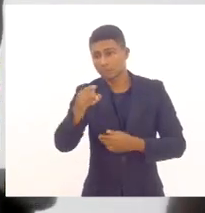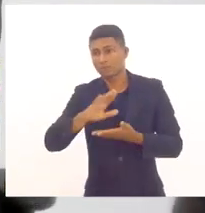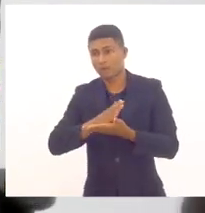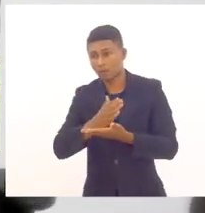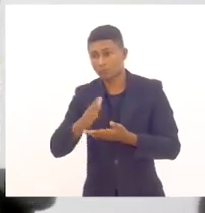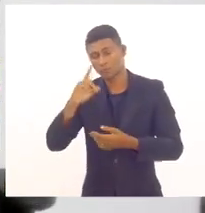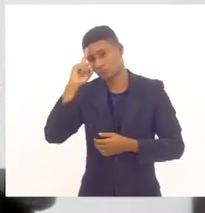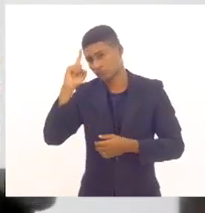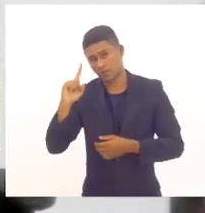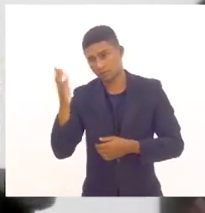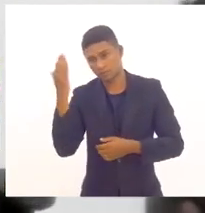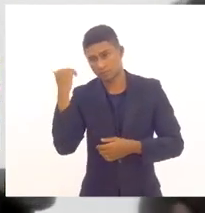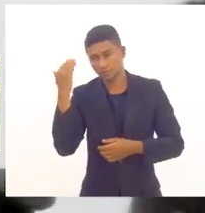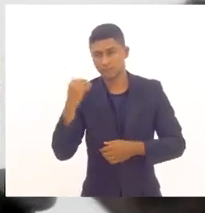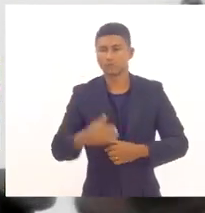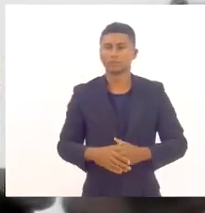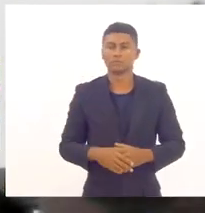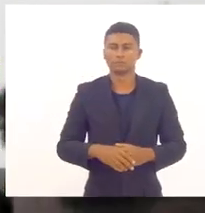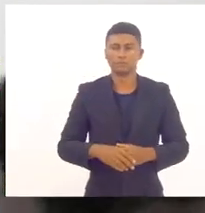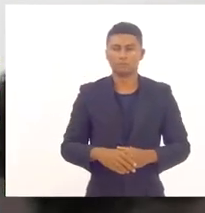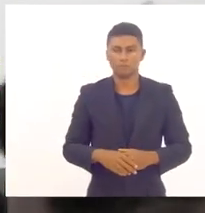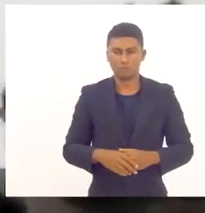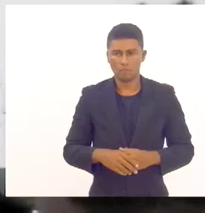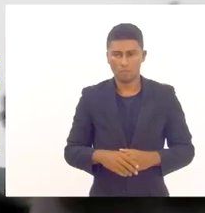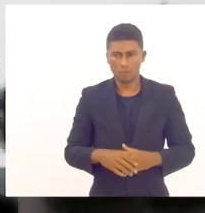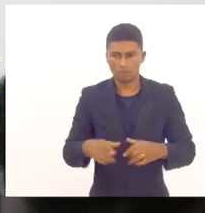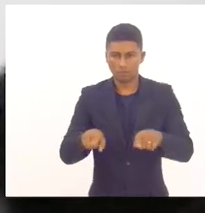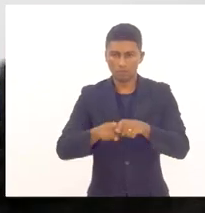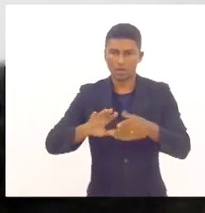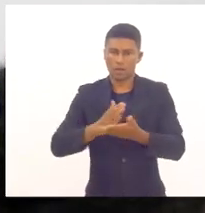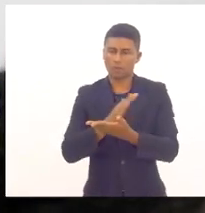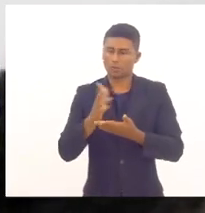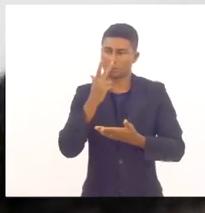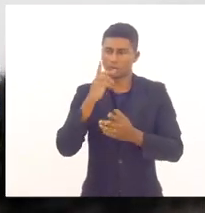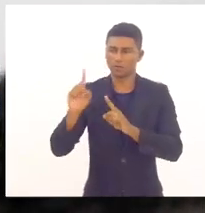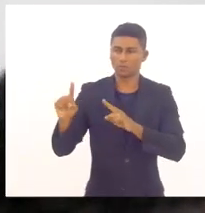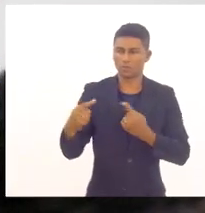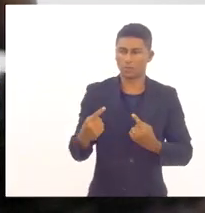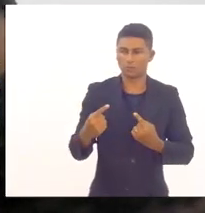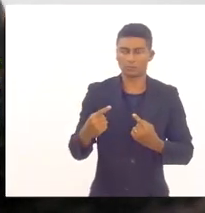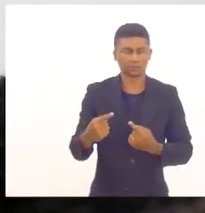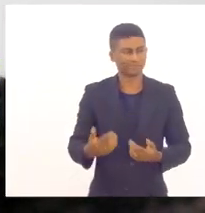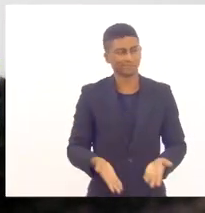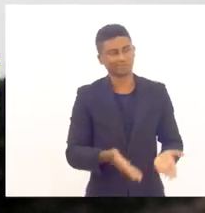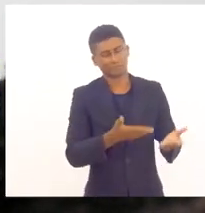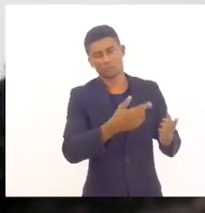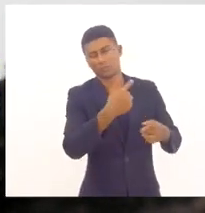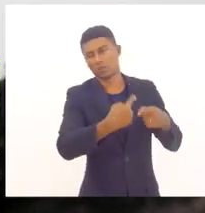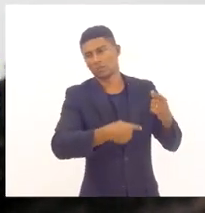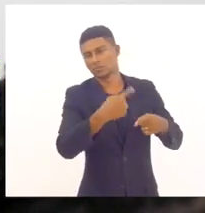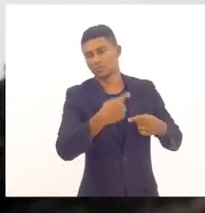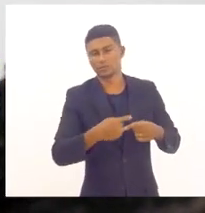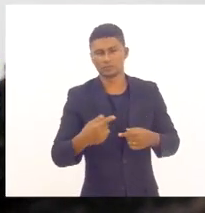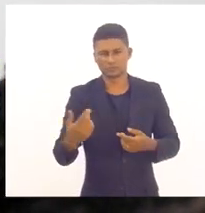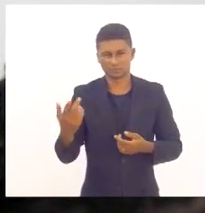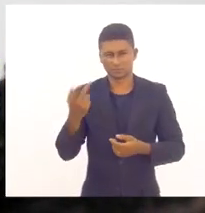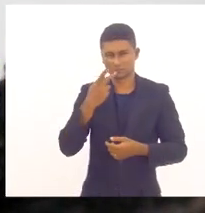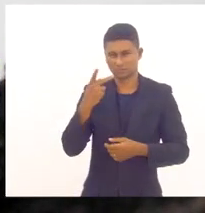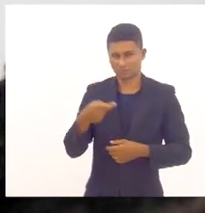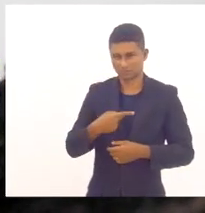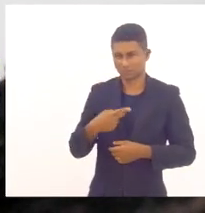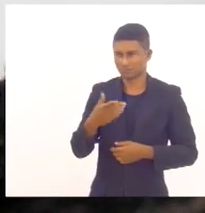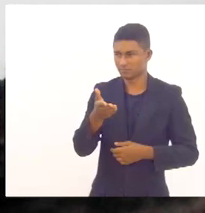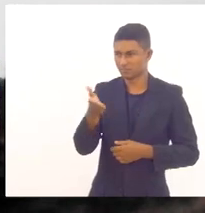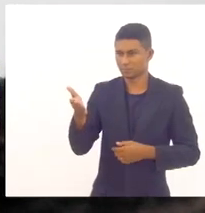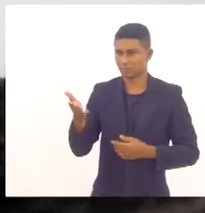isso. Ao contrário, muitos me davam até as costas. Lá vem o cara com política. Era assim que se falava.